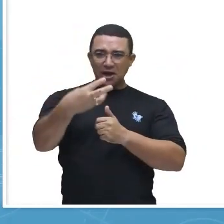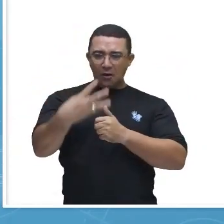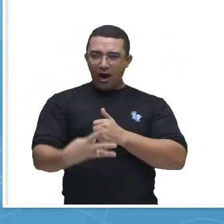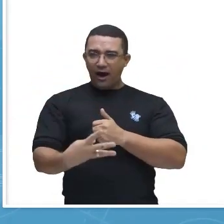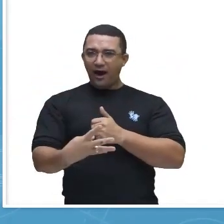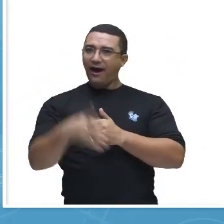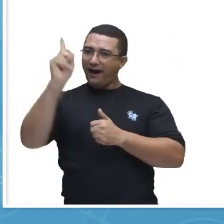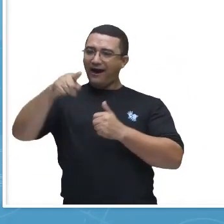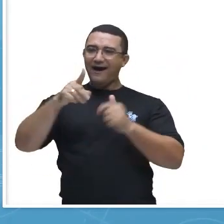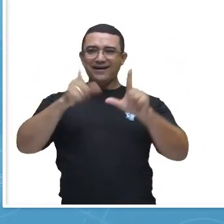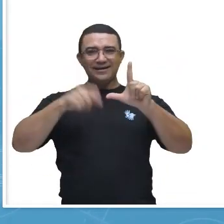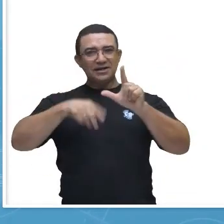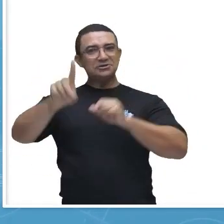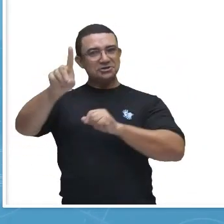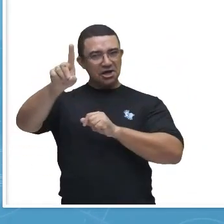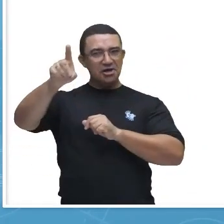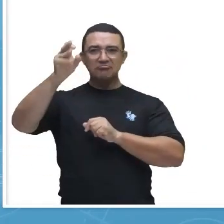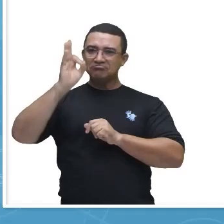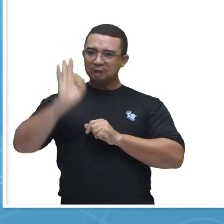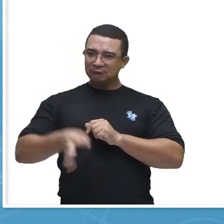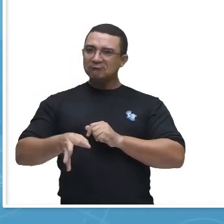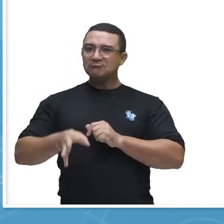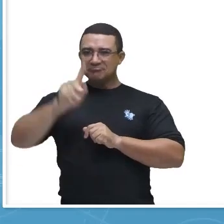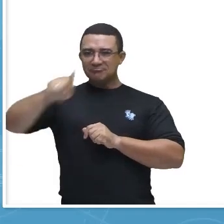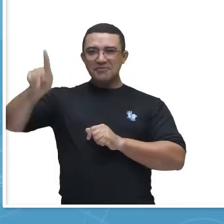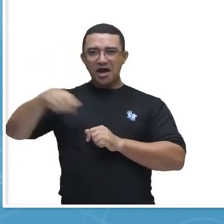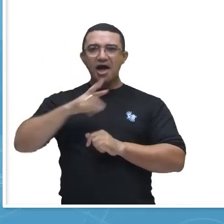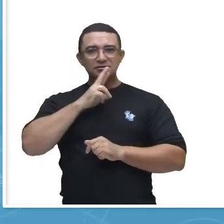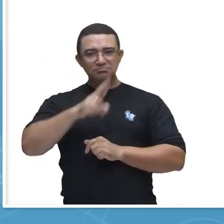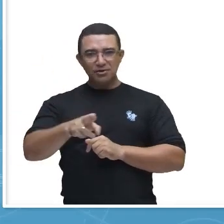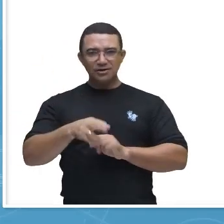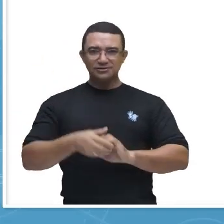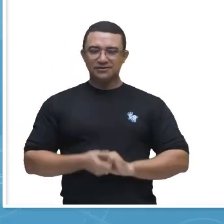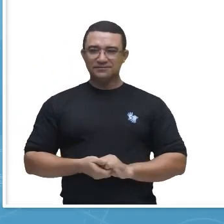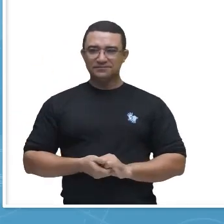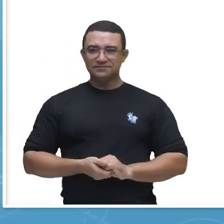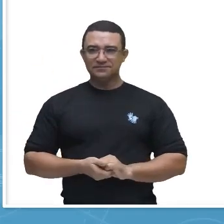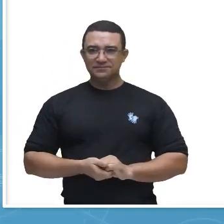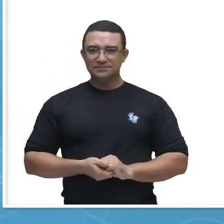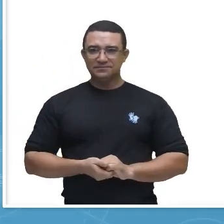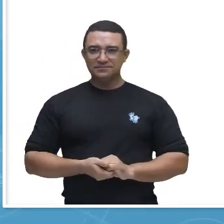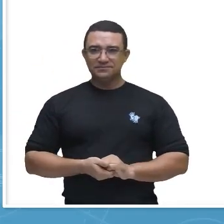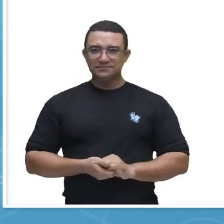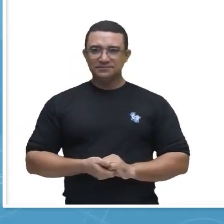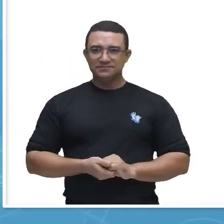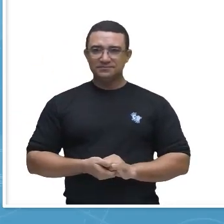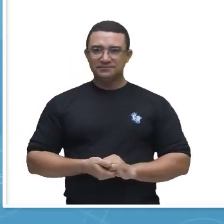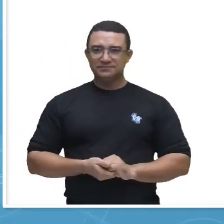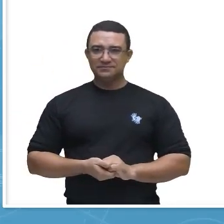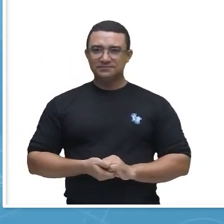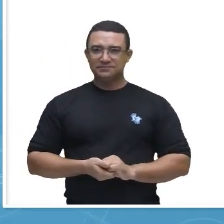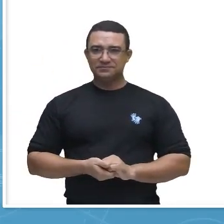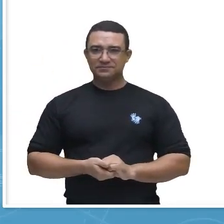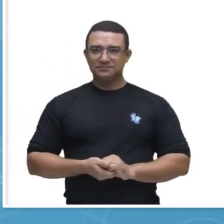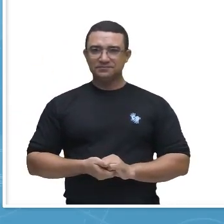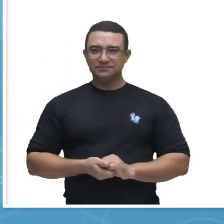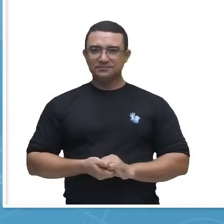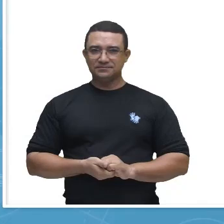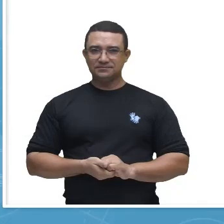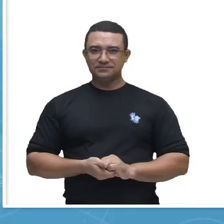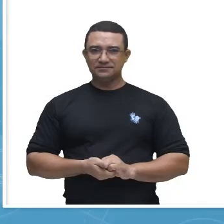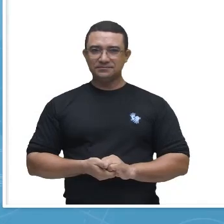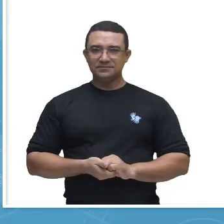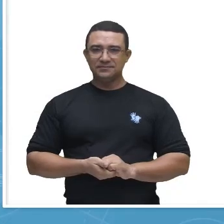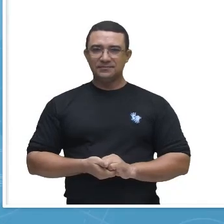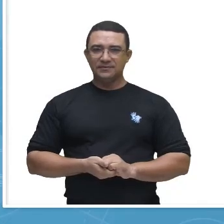leve coincidência, tá bom? Mas isso não segue um padrão, não, tá bom, gente? Foi só uma coincidência mesmo, que vocês estão até rindo